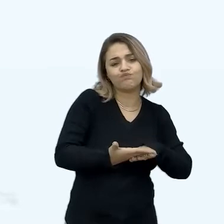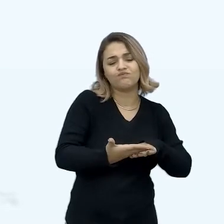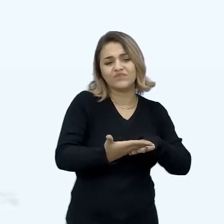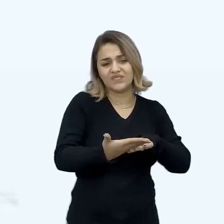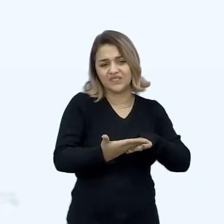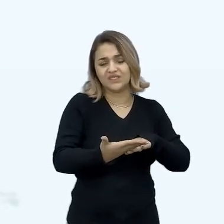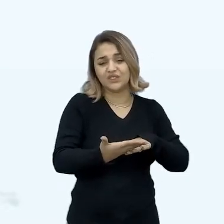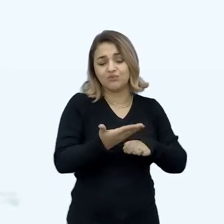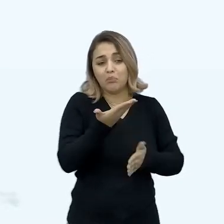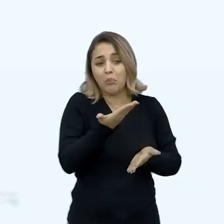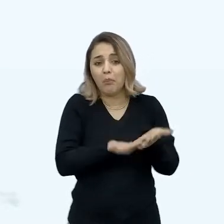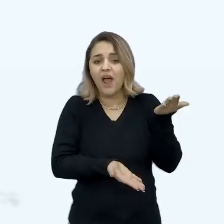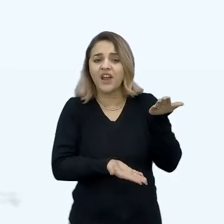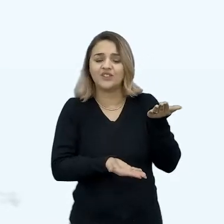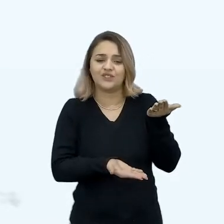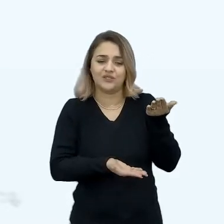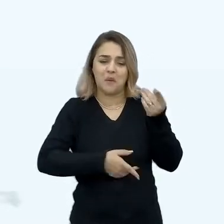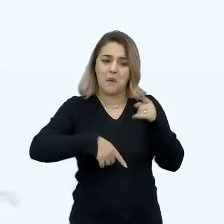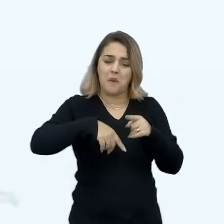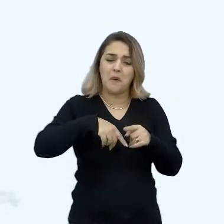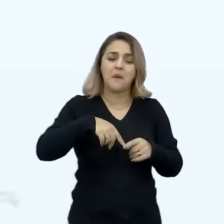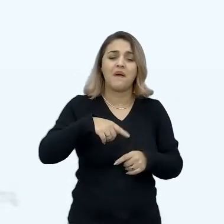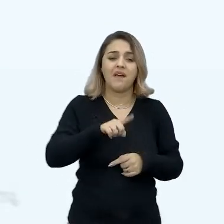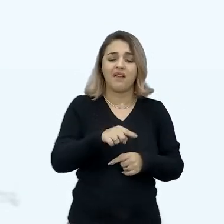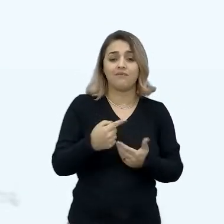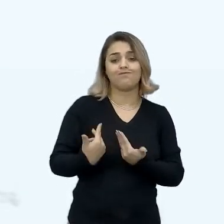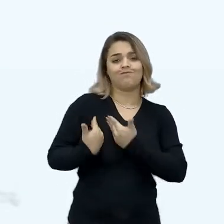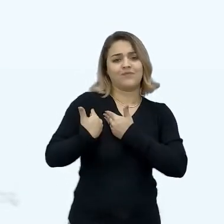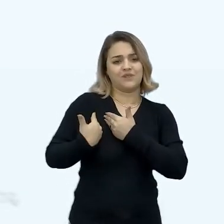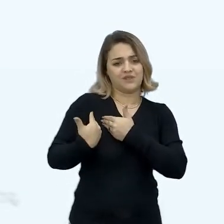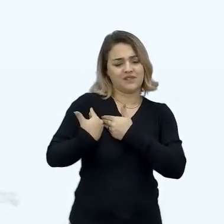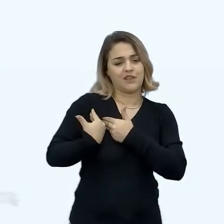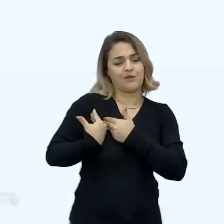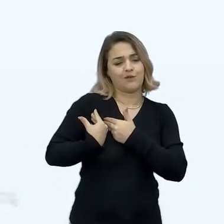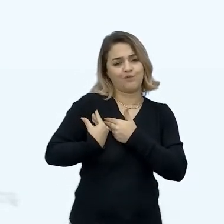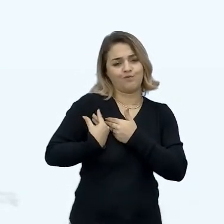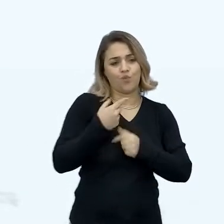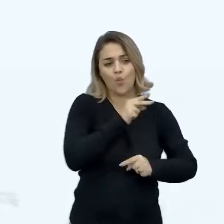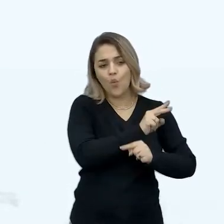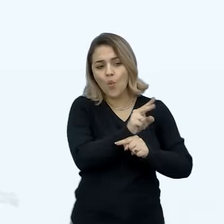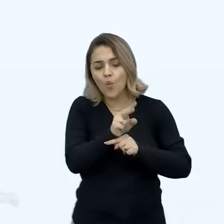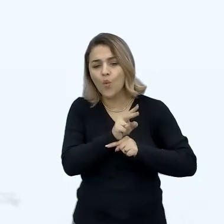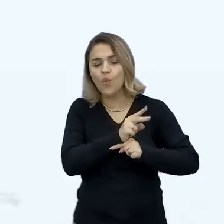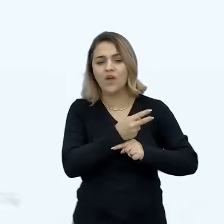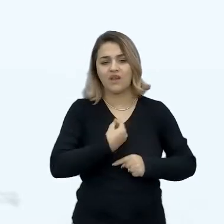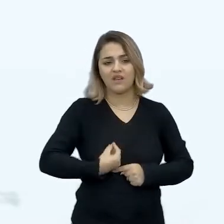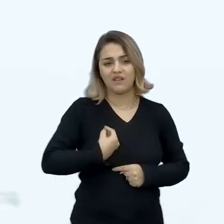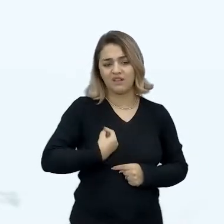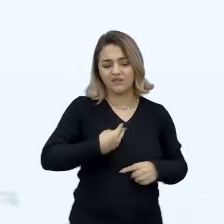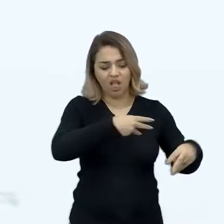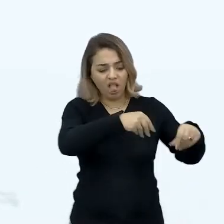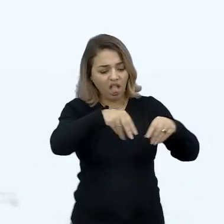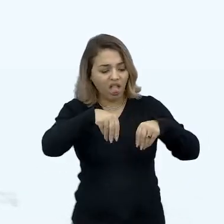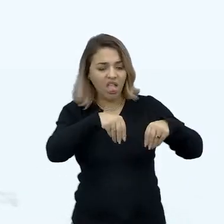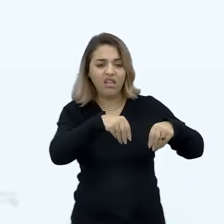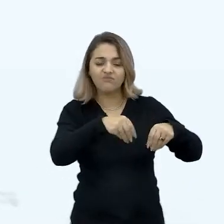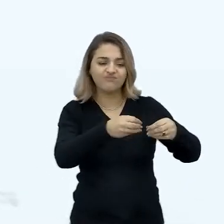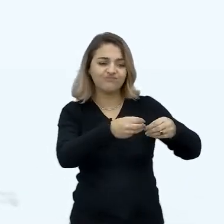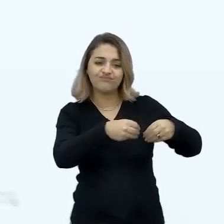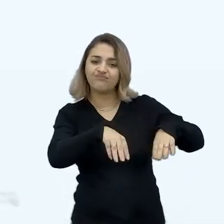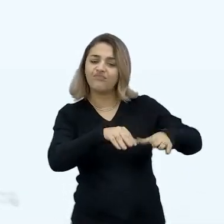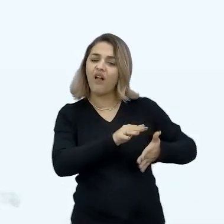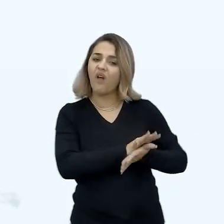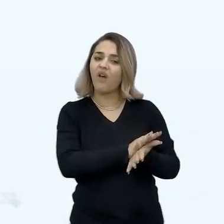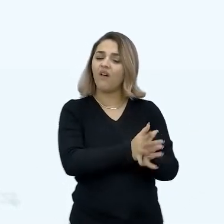matéria orgânica do solo, né, que é responsável pela manutenção da vida do solo, você acaba tendo um solo degradado. Quando o solo